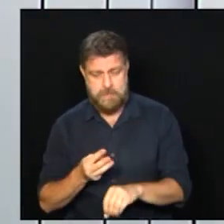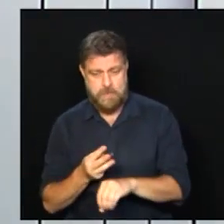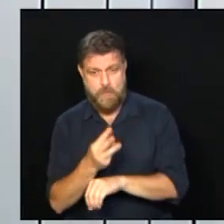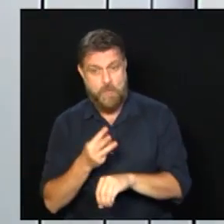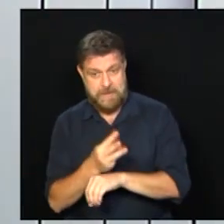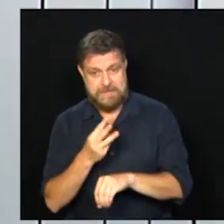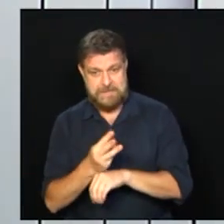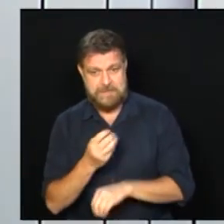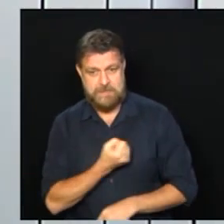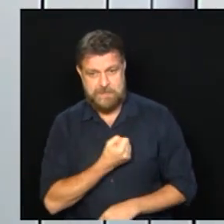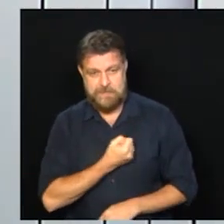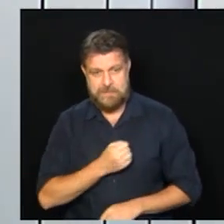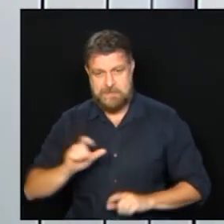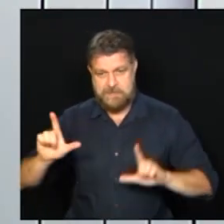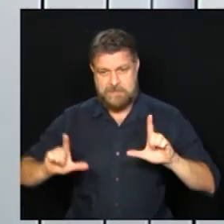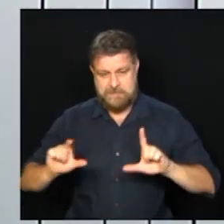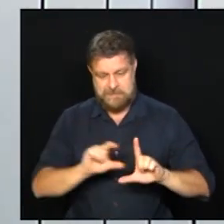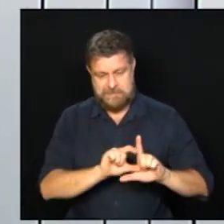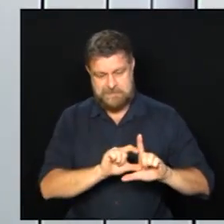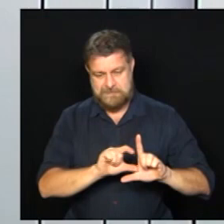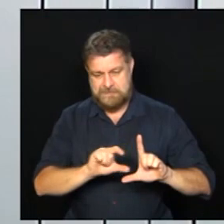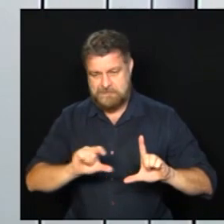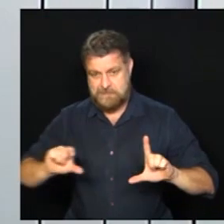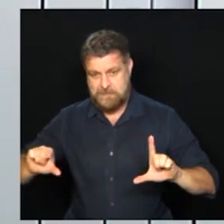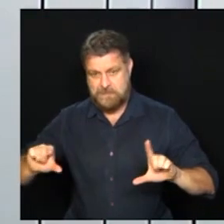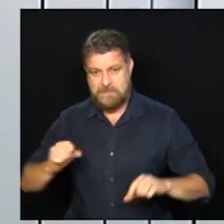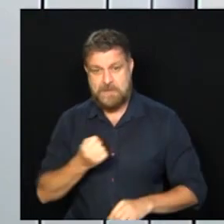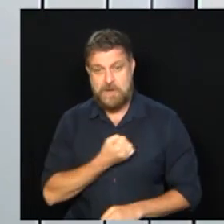nosso WhatsApp. 19 é o nosso DDD